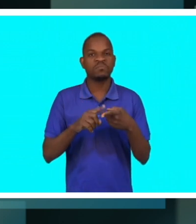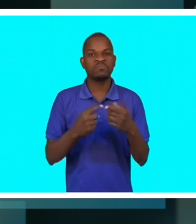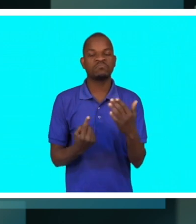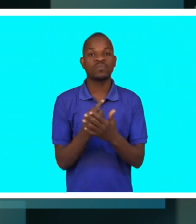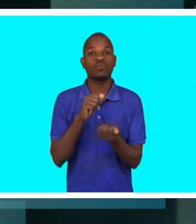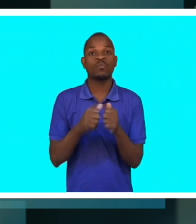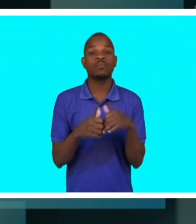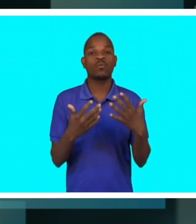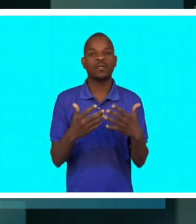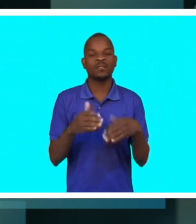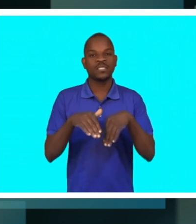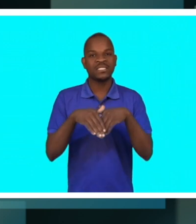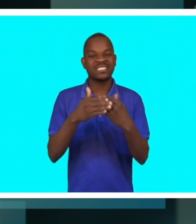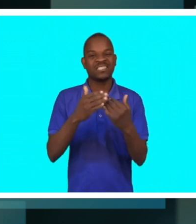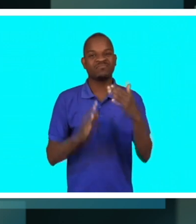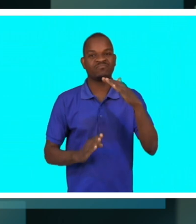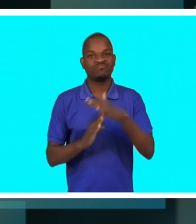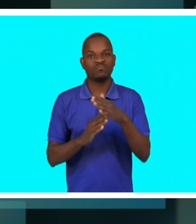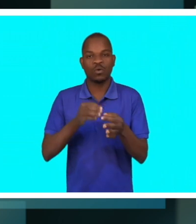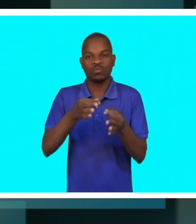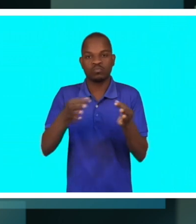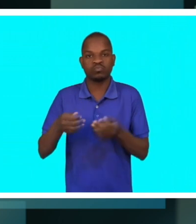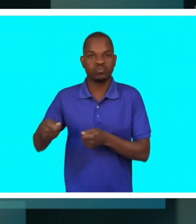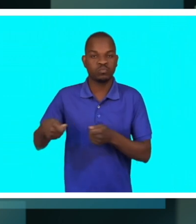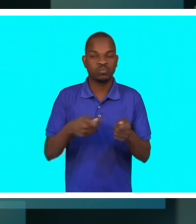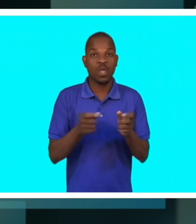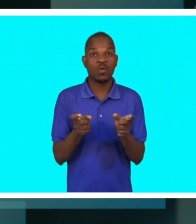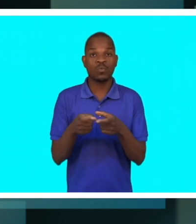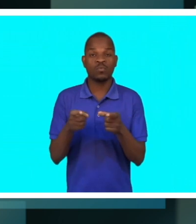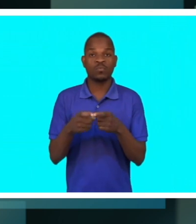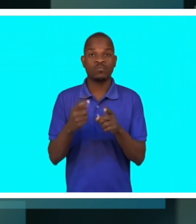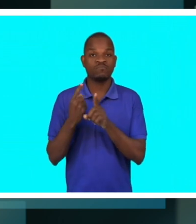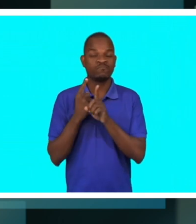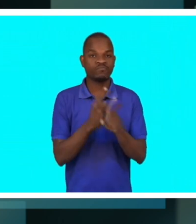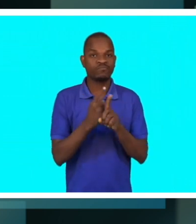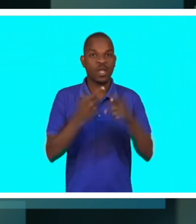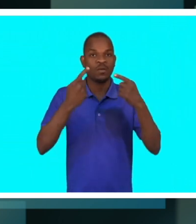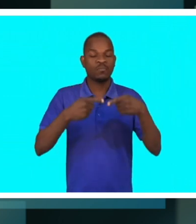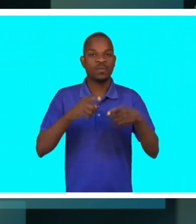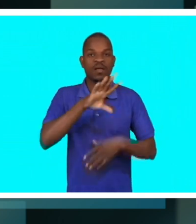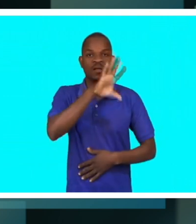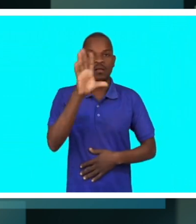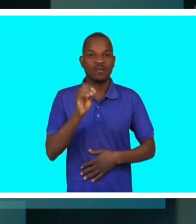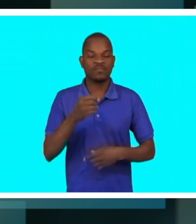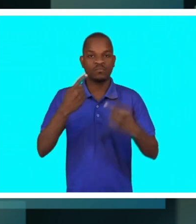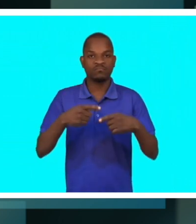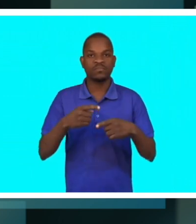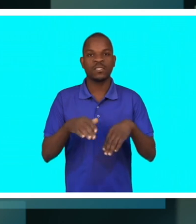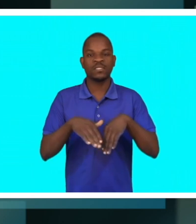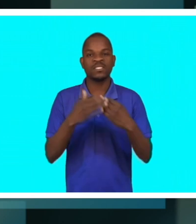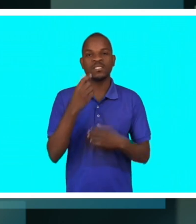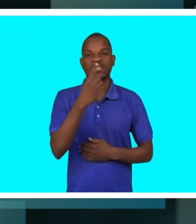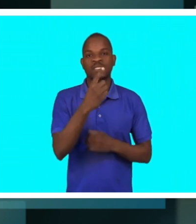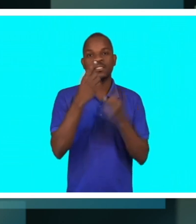Em causa está o fato de a data limite para formalizar os clubes que devem competir nas afro-taças